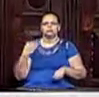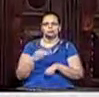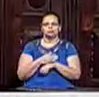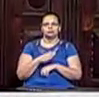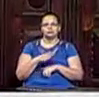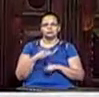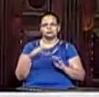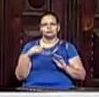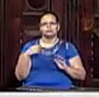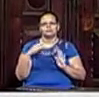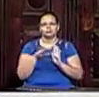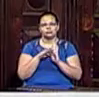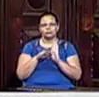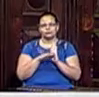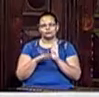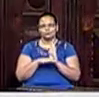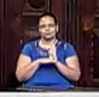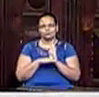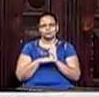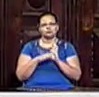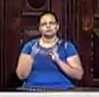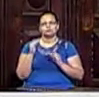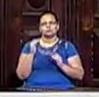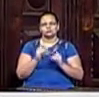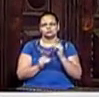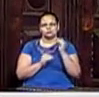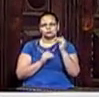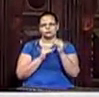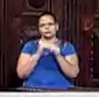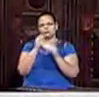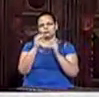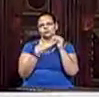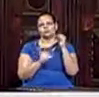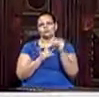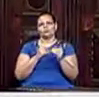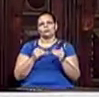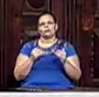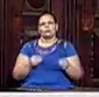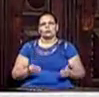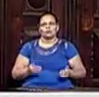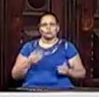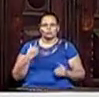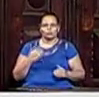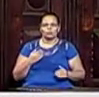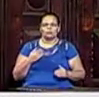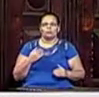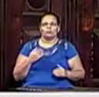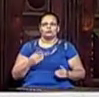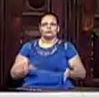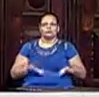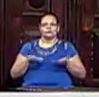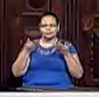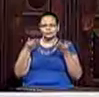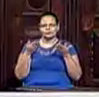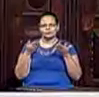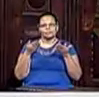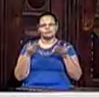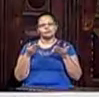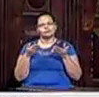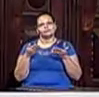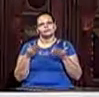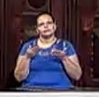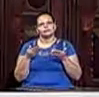no roteiro do processo de construção da